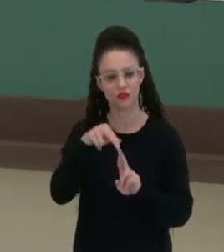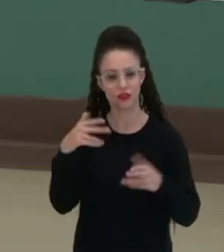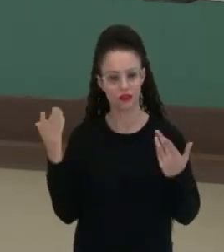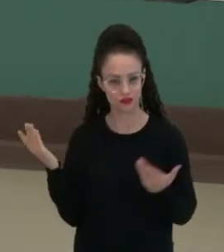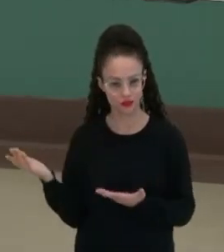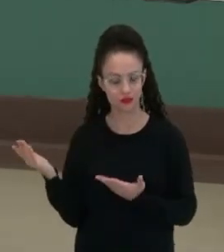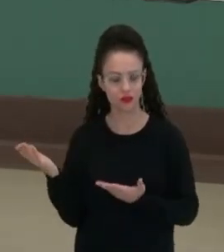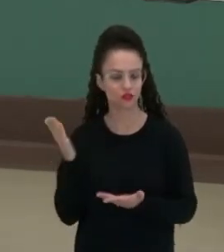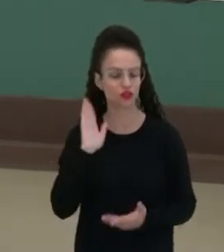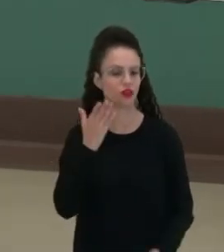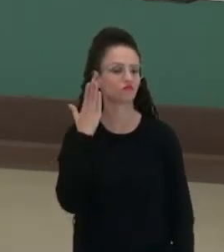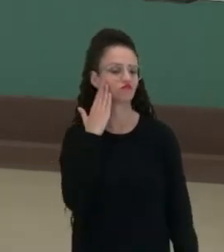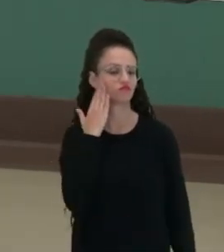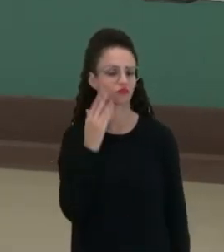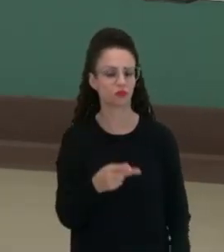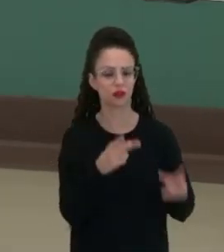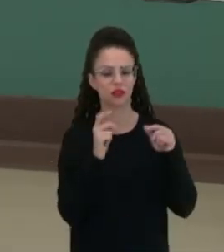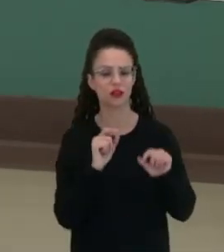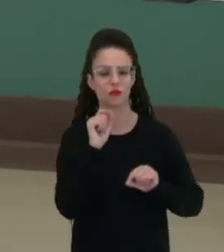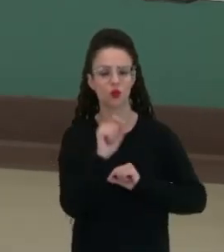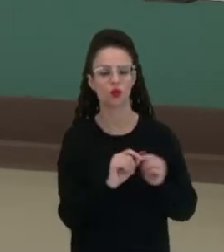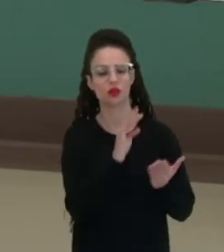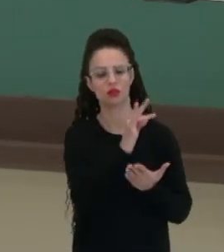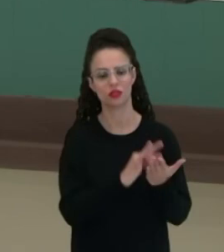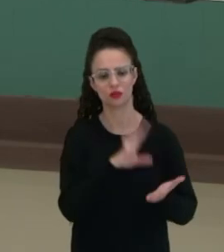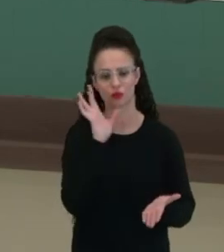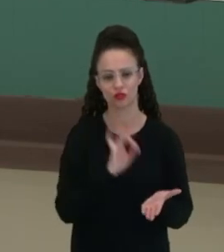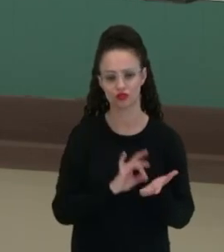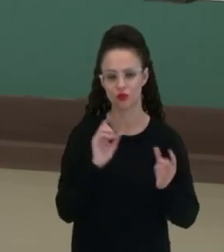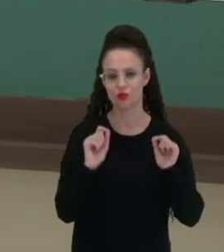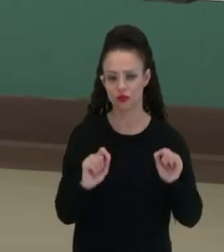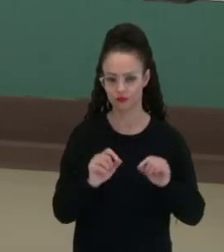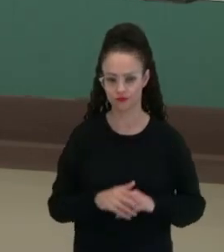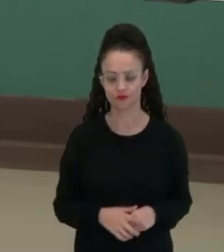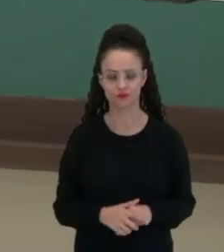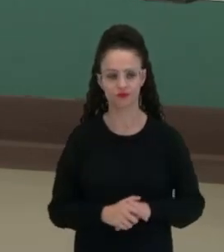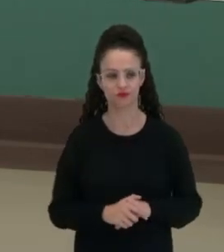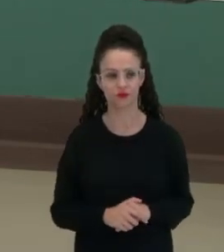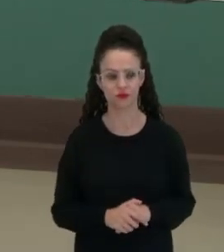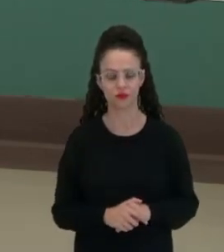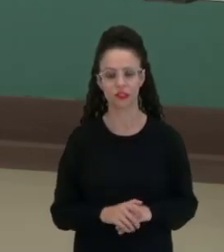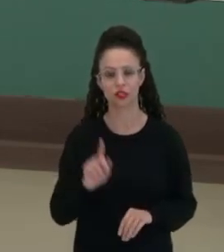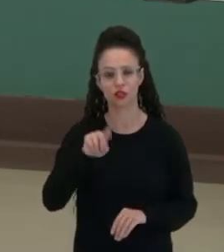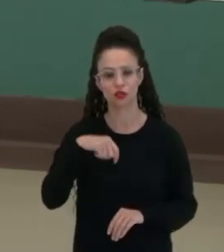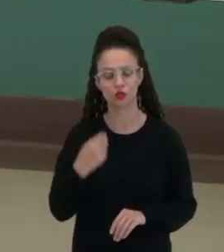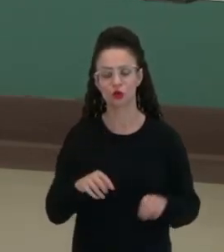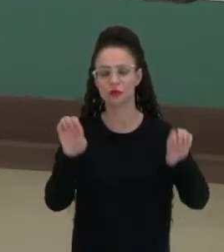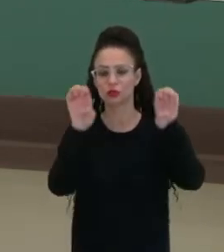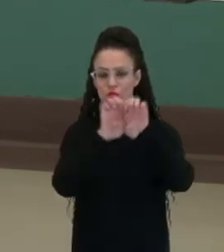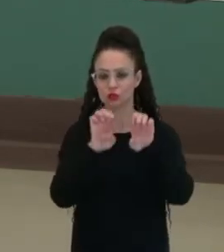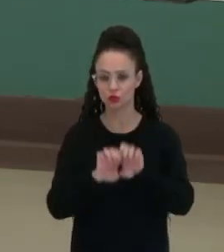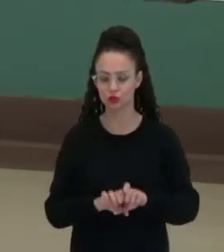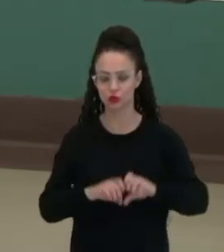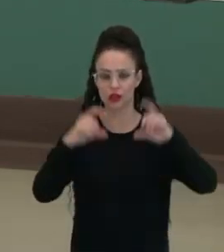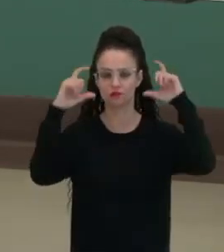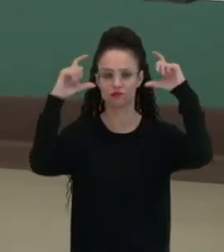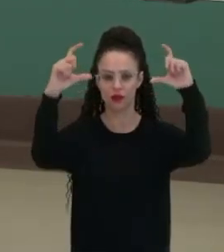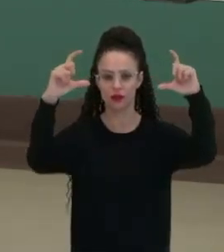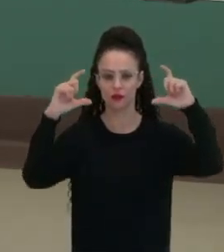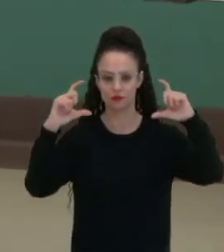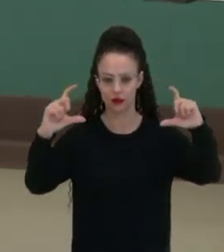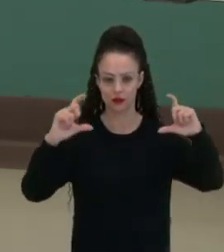referência, você já perceba a intertextualidade. Em relação à estrutura do artigo,